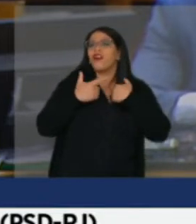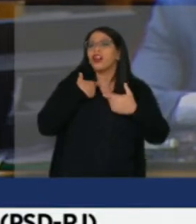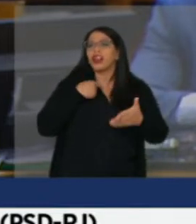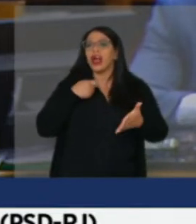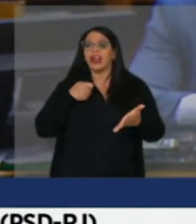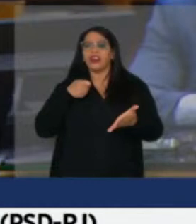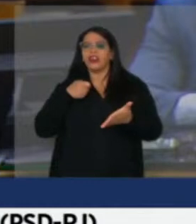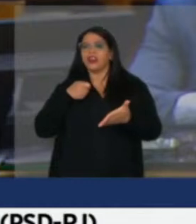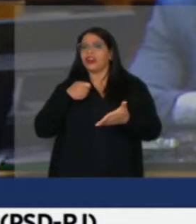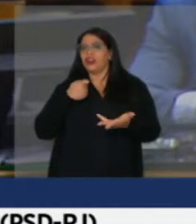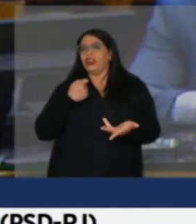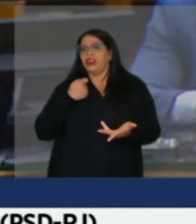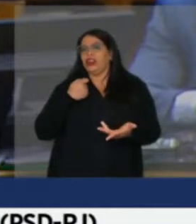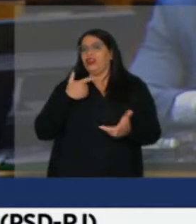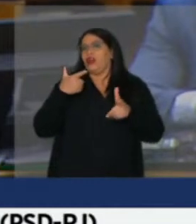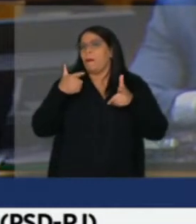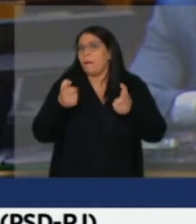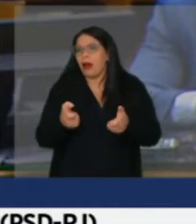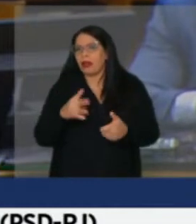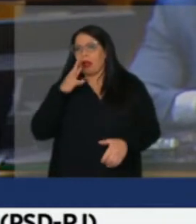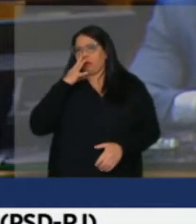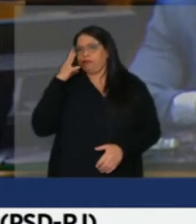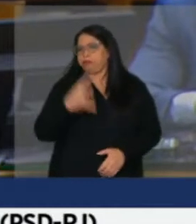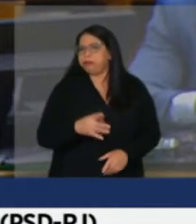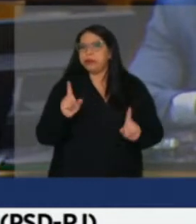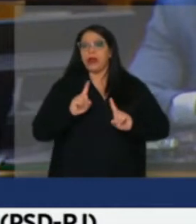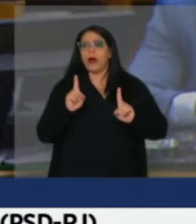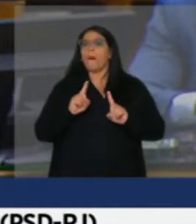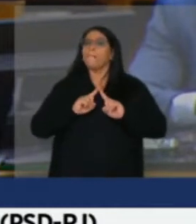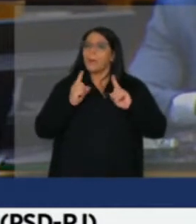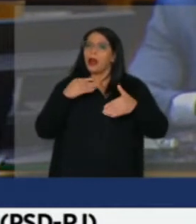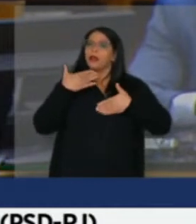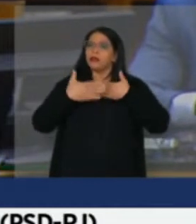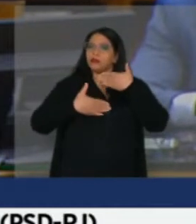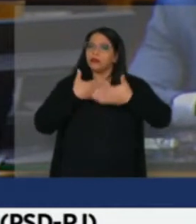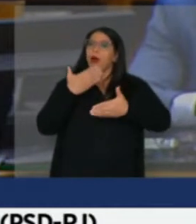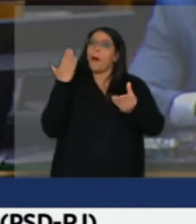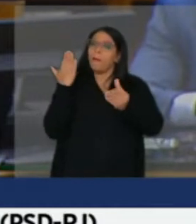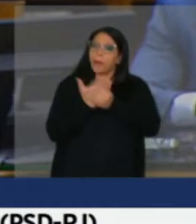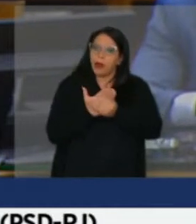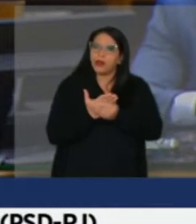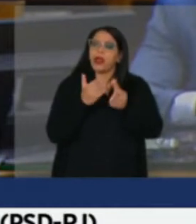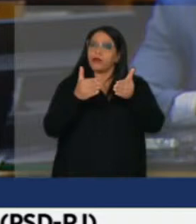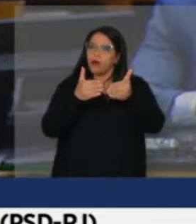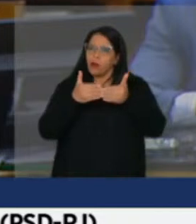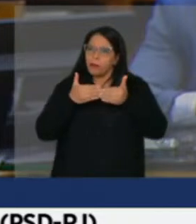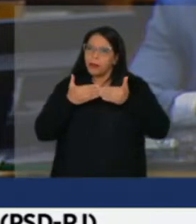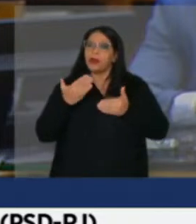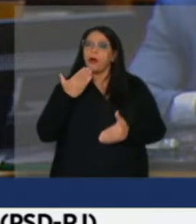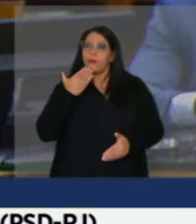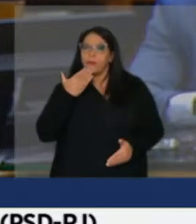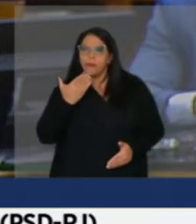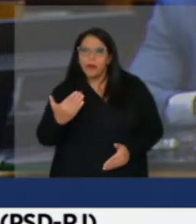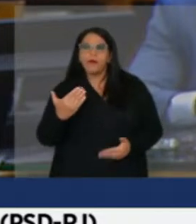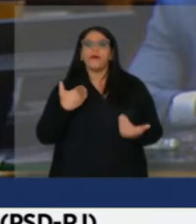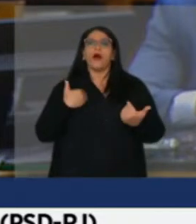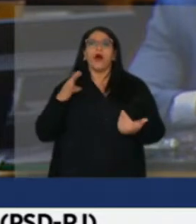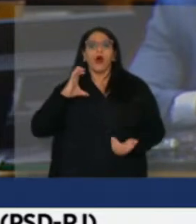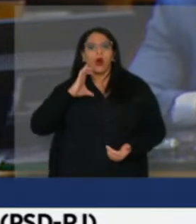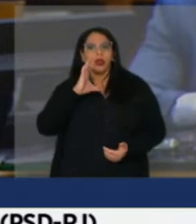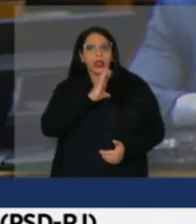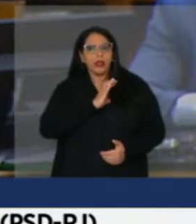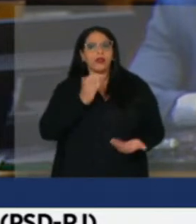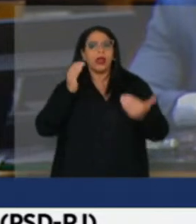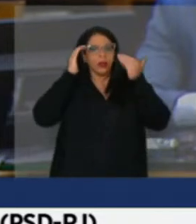justiceiro. Mas o processo foi feito, o pedido foi feito ao Conselho de Ética, o Conselho de Ética cumpriu